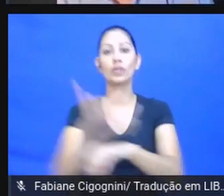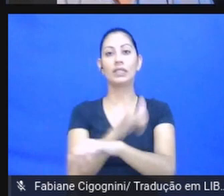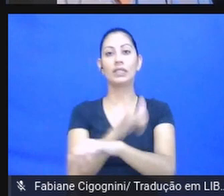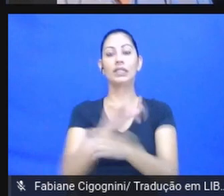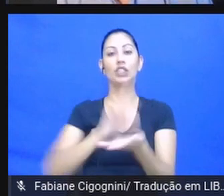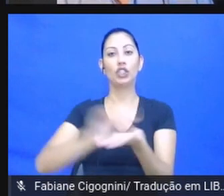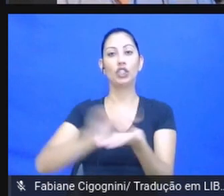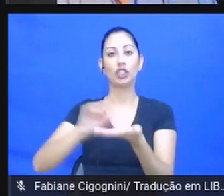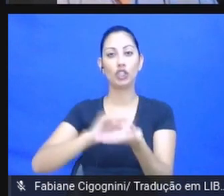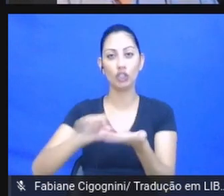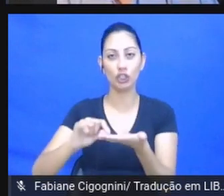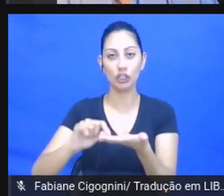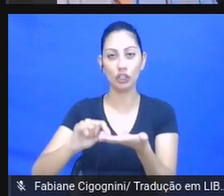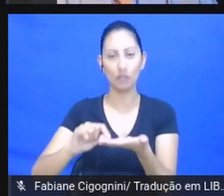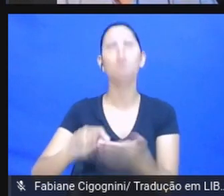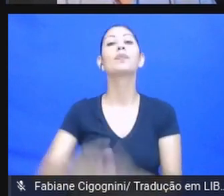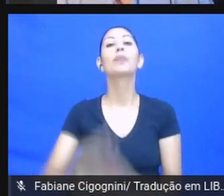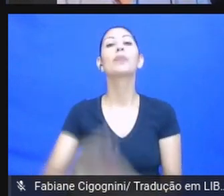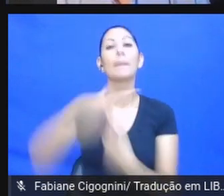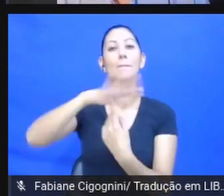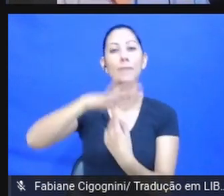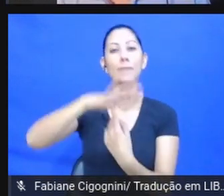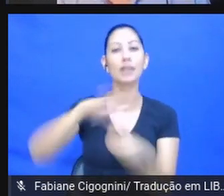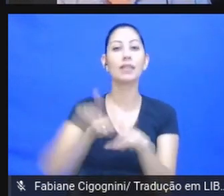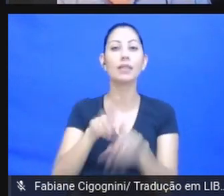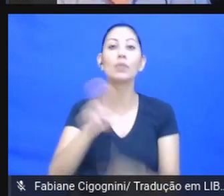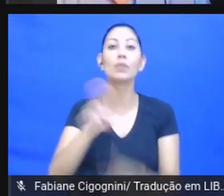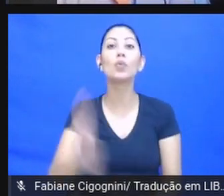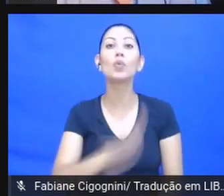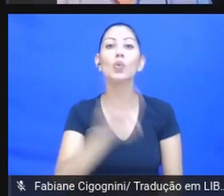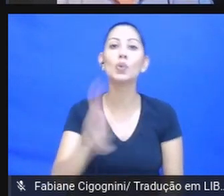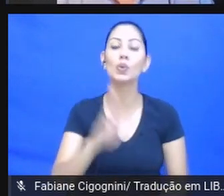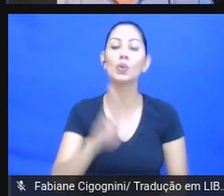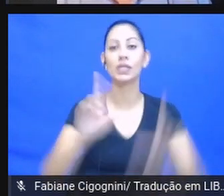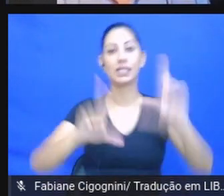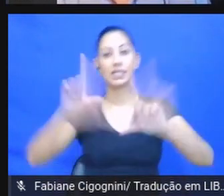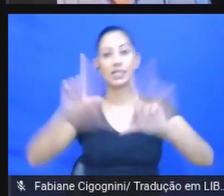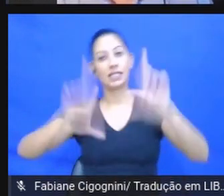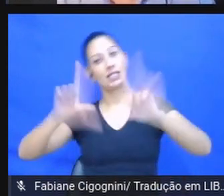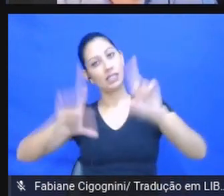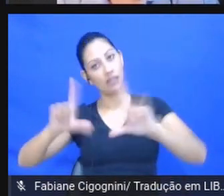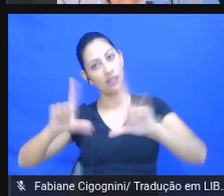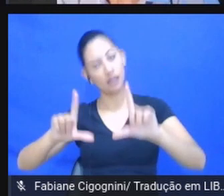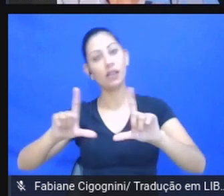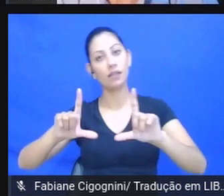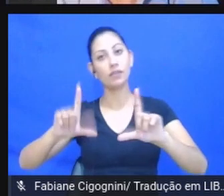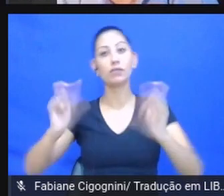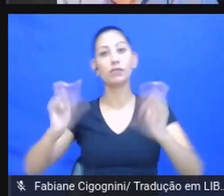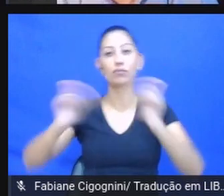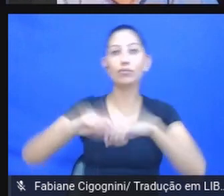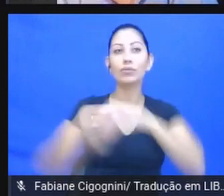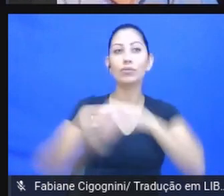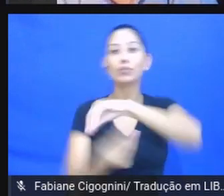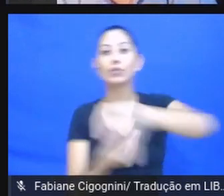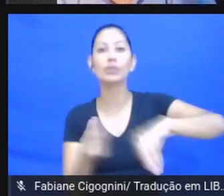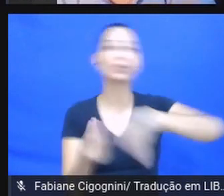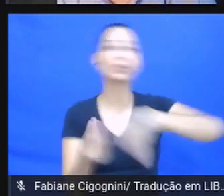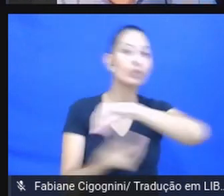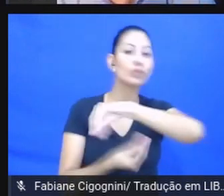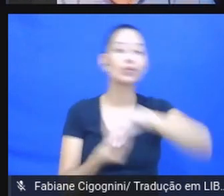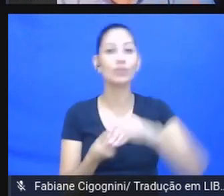No Paraná tem o uso de televisão, também plataformas digitais e impresso, um pouco essa mistura.